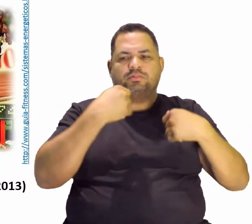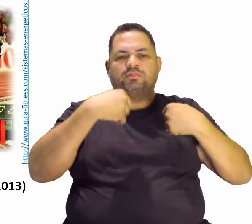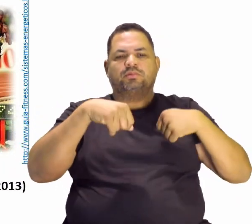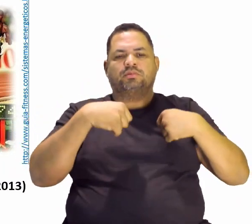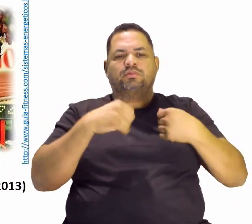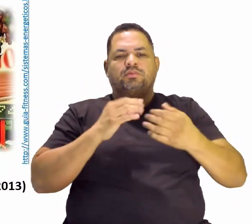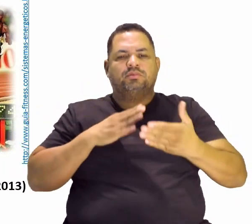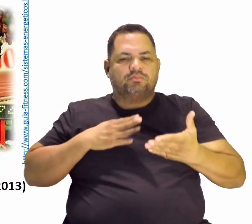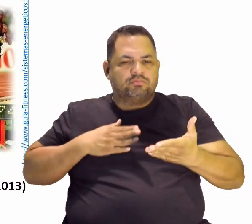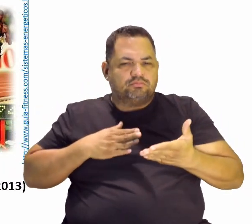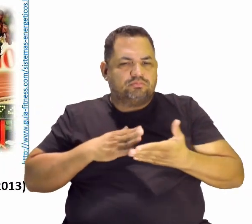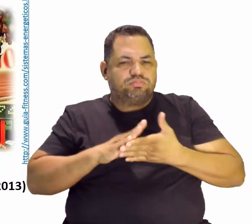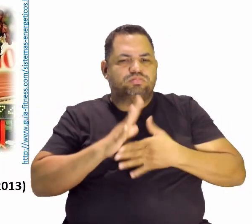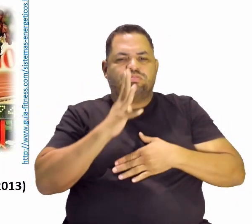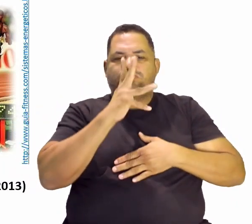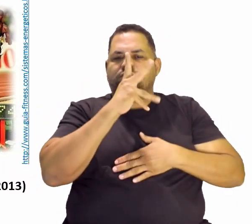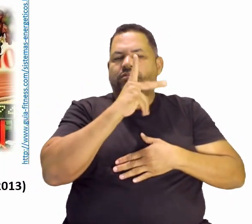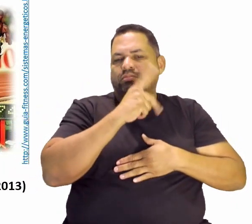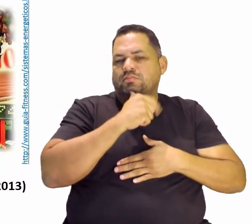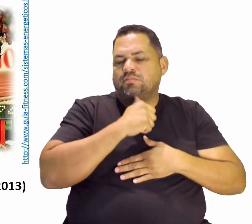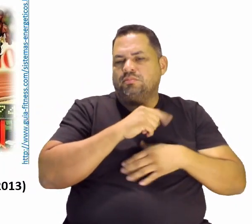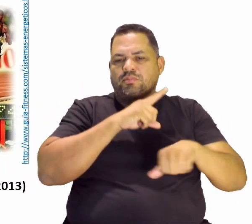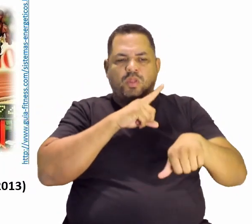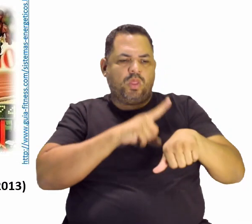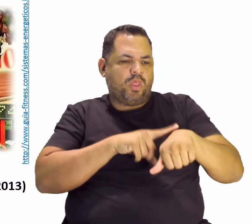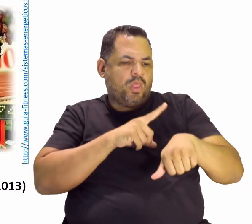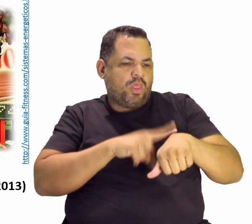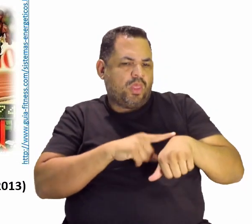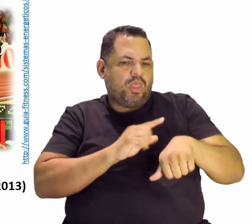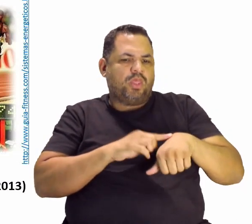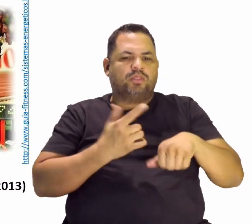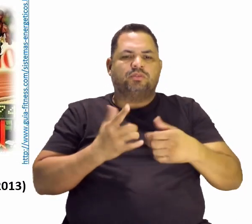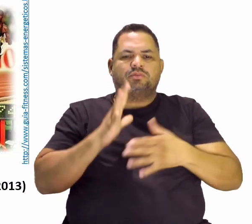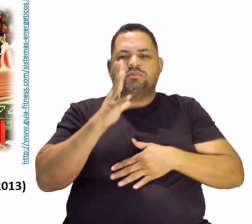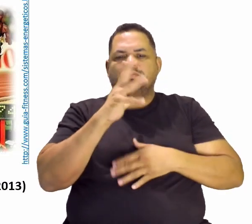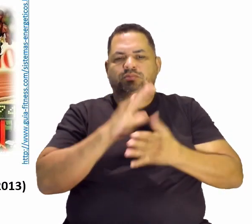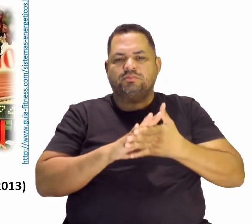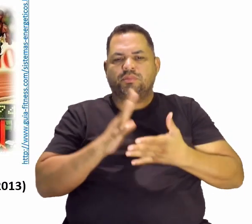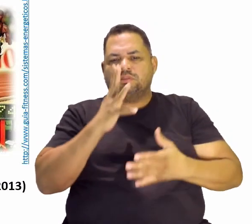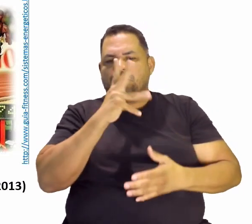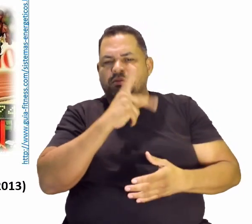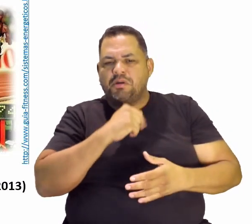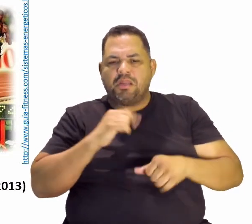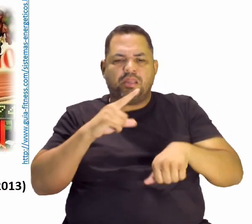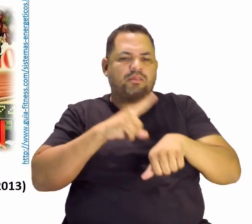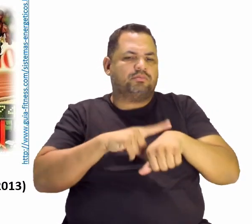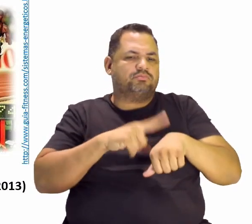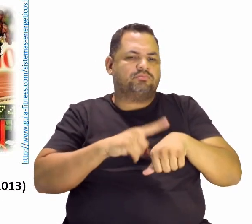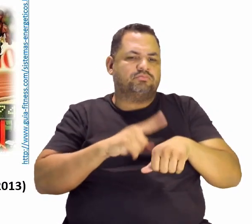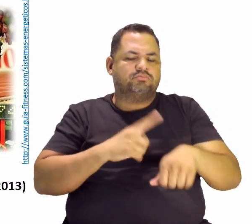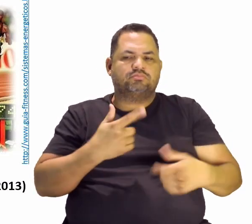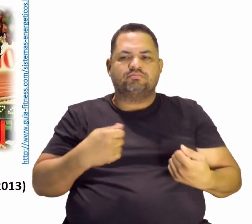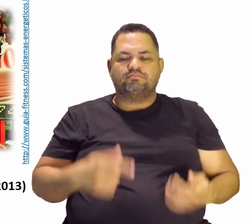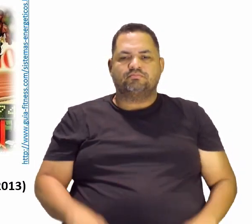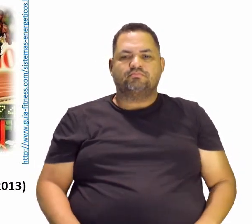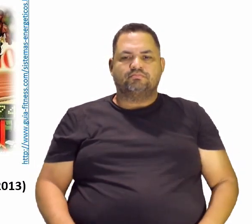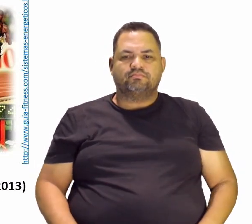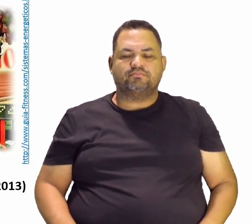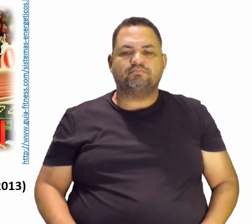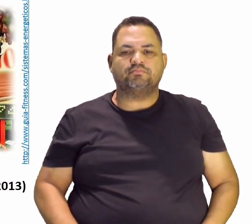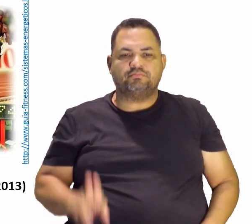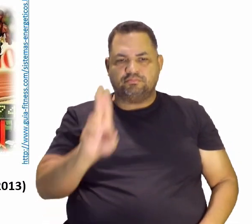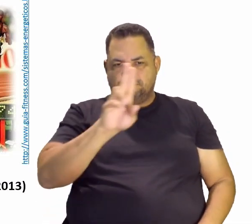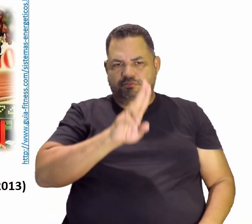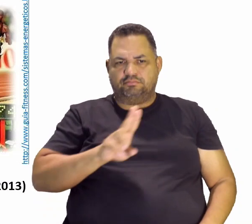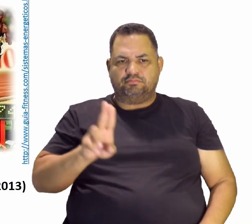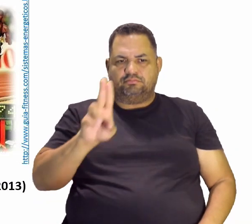por muito tempo aí, correndo, caminhando, né? Vai demandar muito do seu organismo. Então, você vai se utilizar